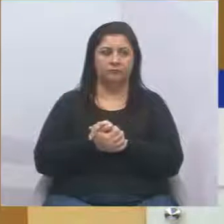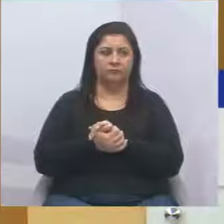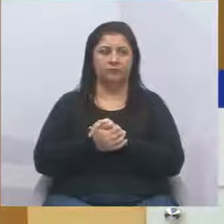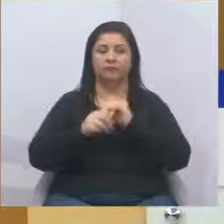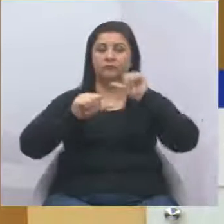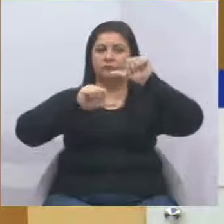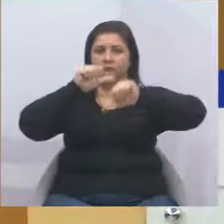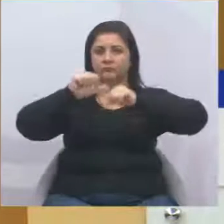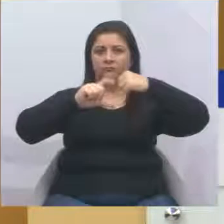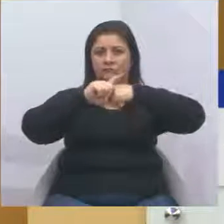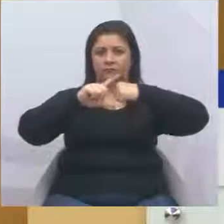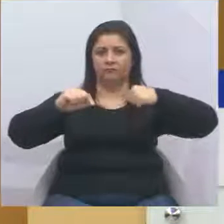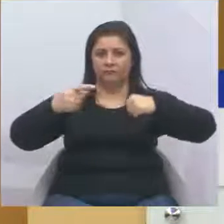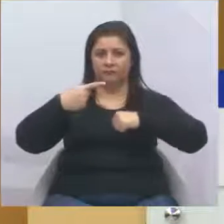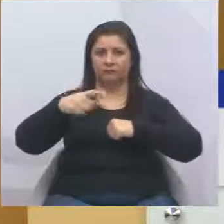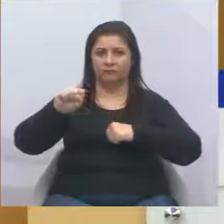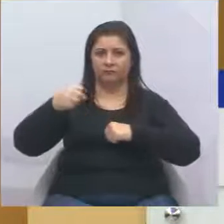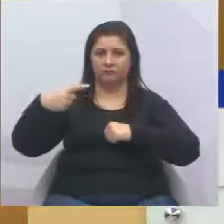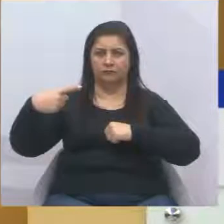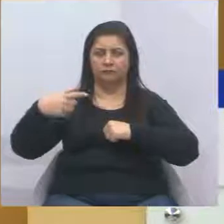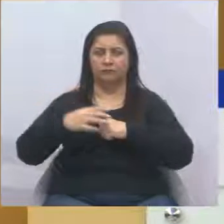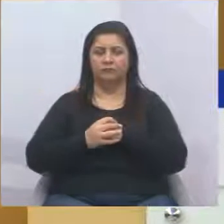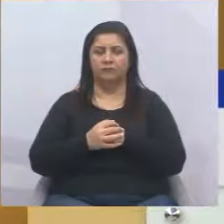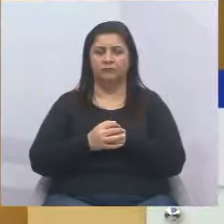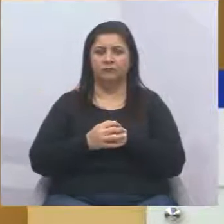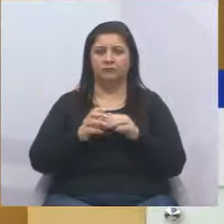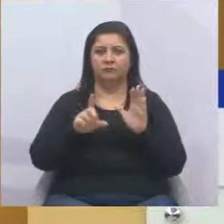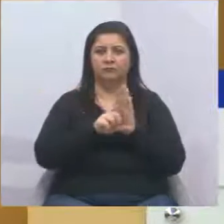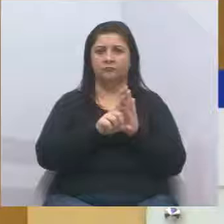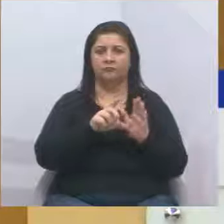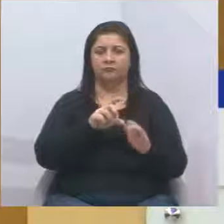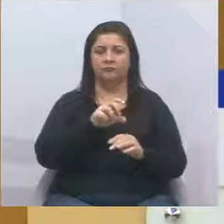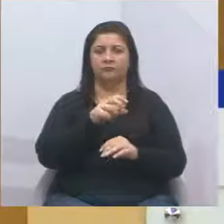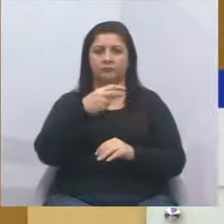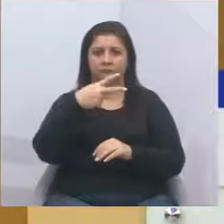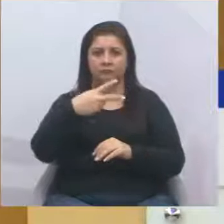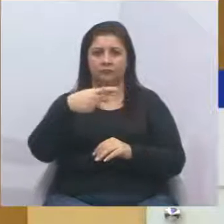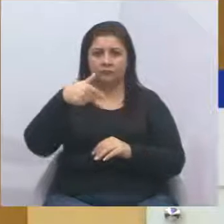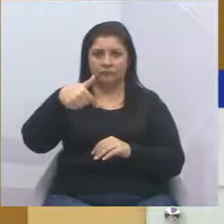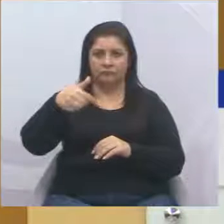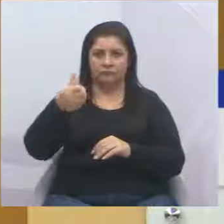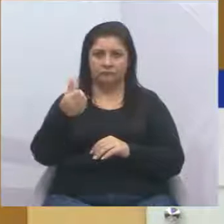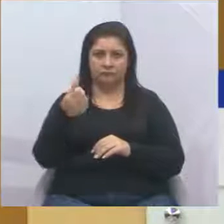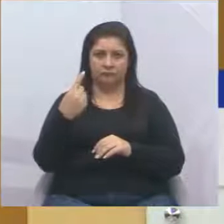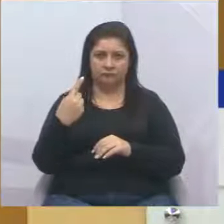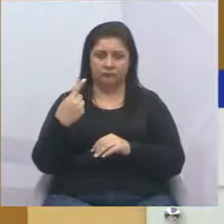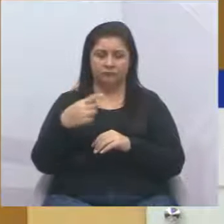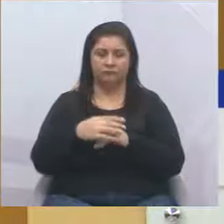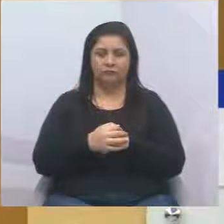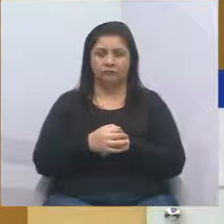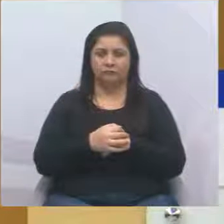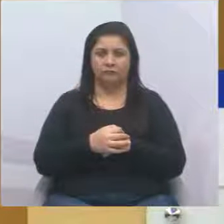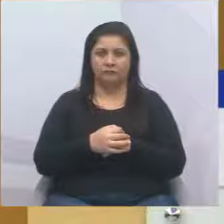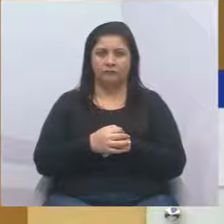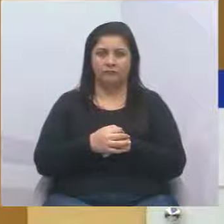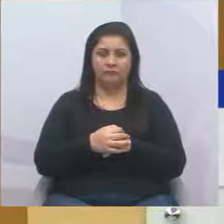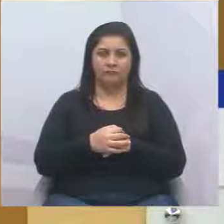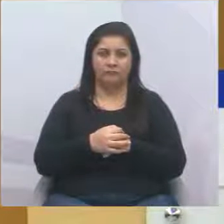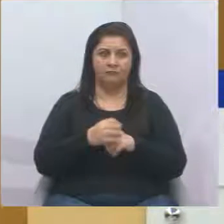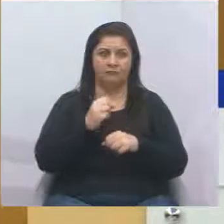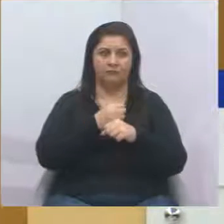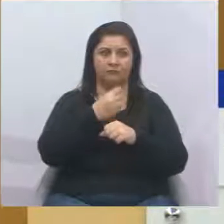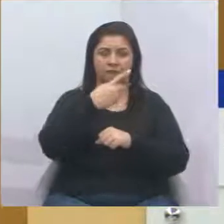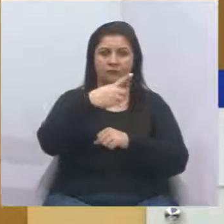Altera ao artigo 181 da Lei número 2.761, de 31 de março